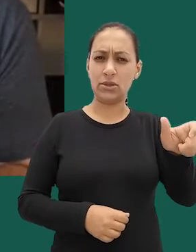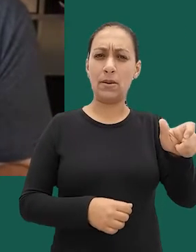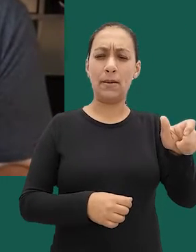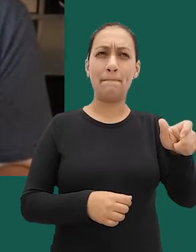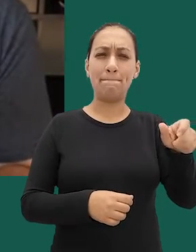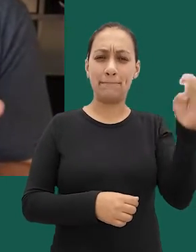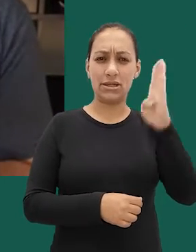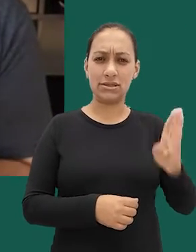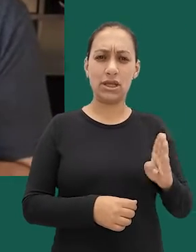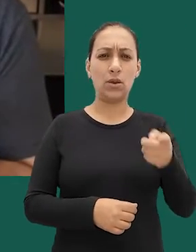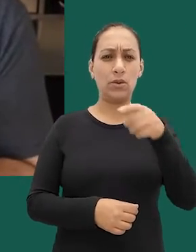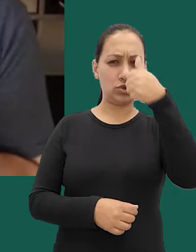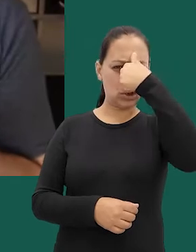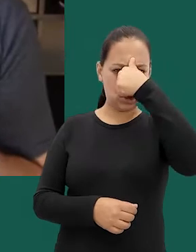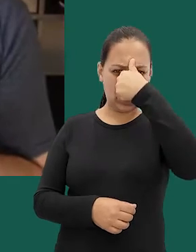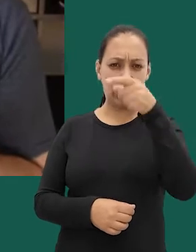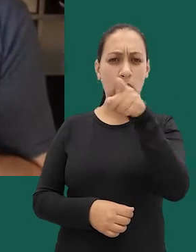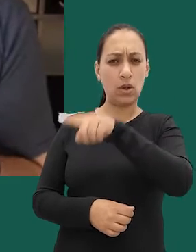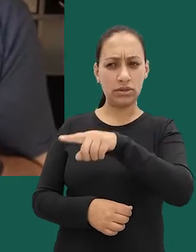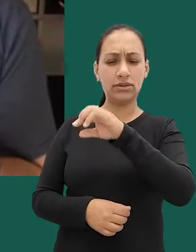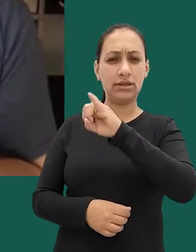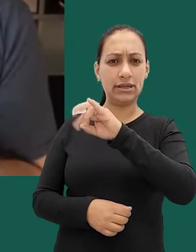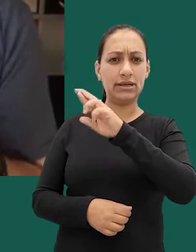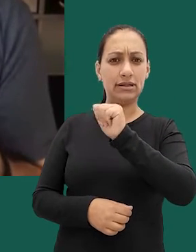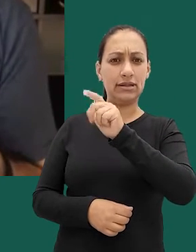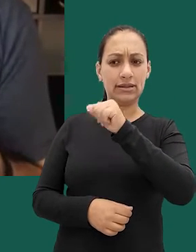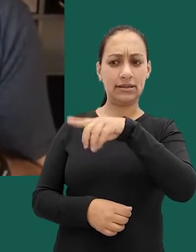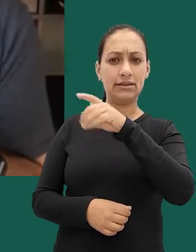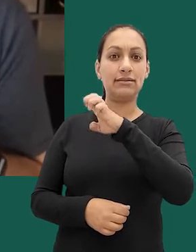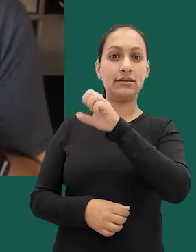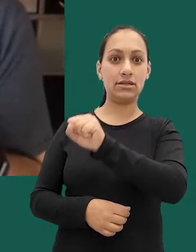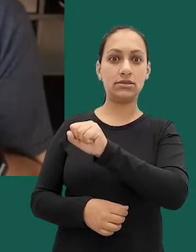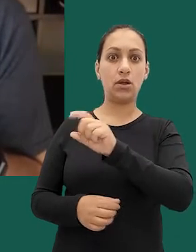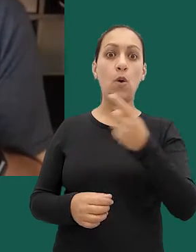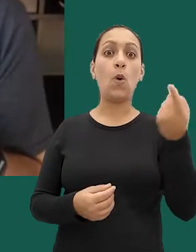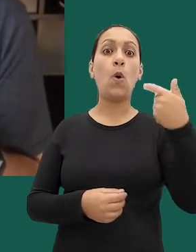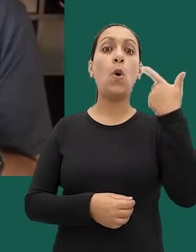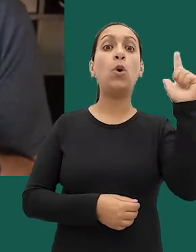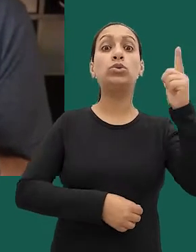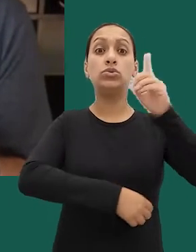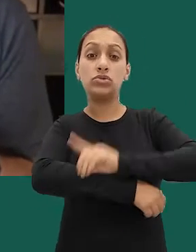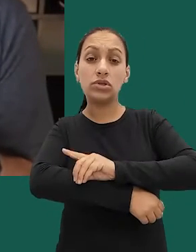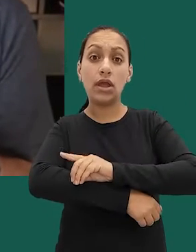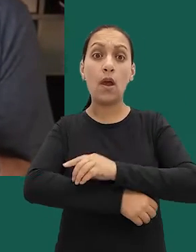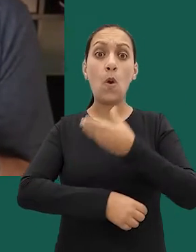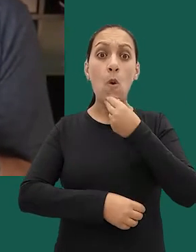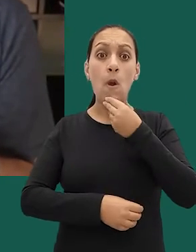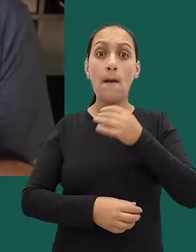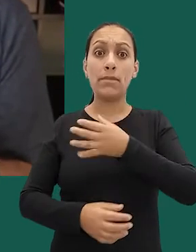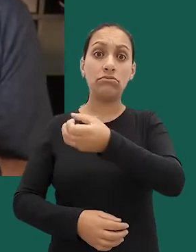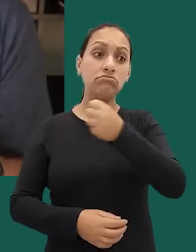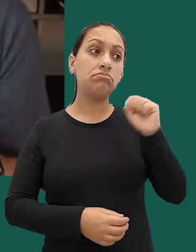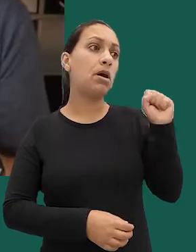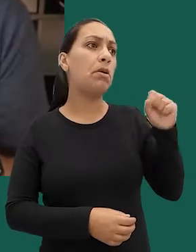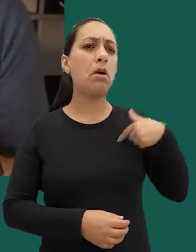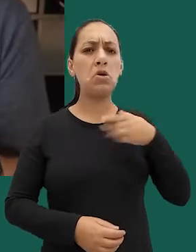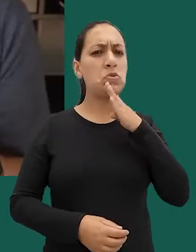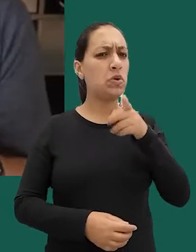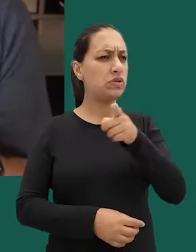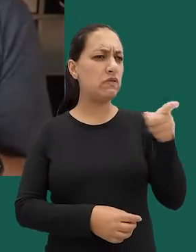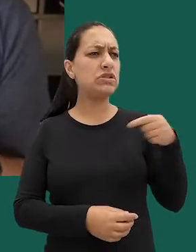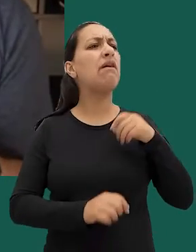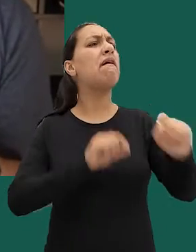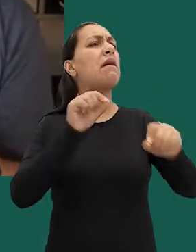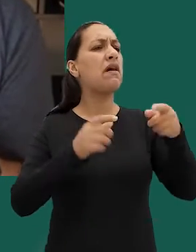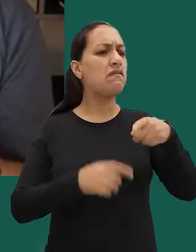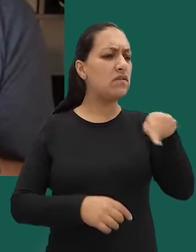e um irlandês. No dia seguinte, o dono do apartamento bateu na porta e disse, não conheço vocês, quem são